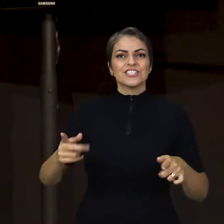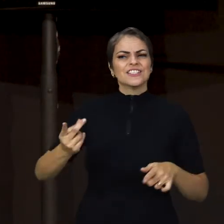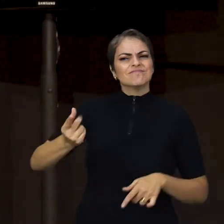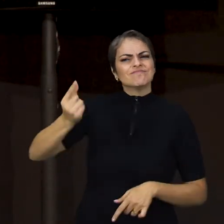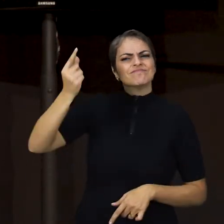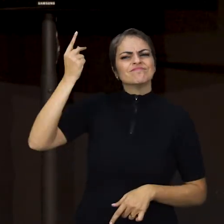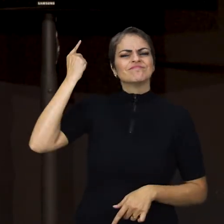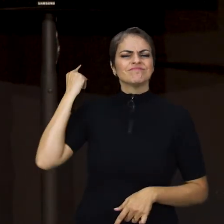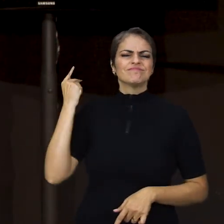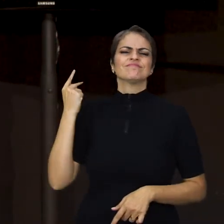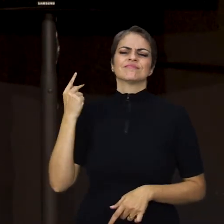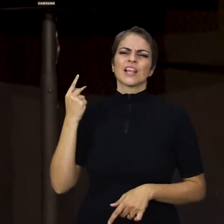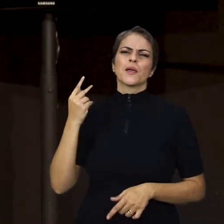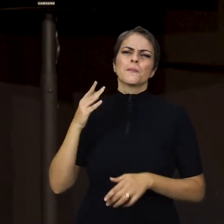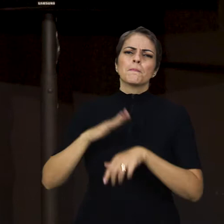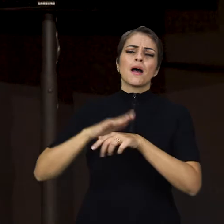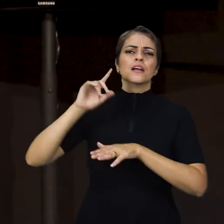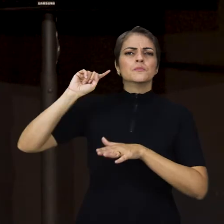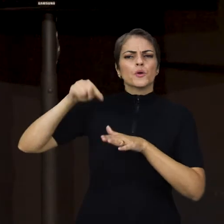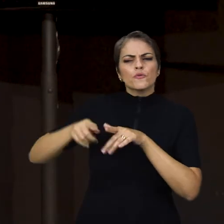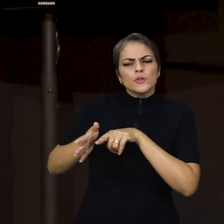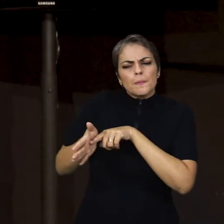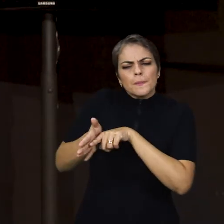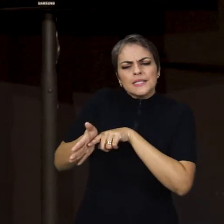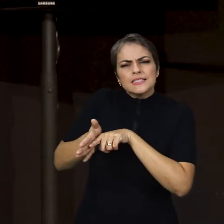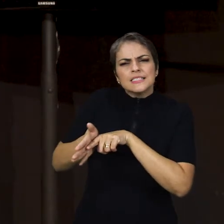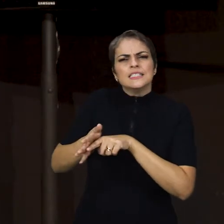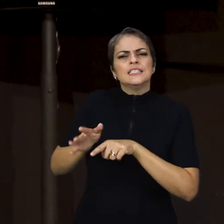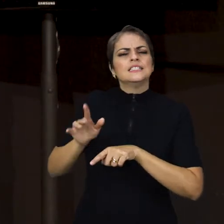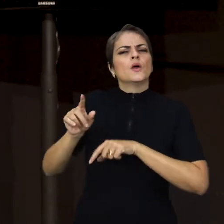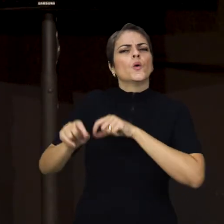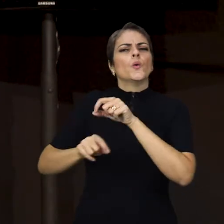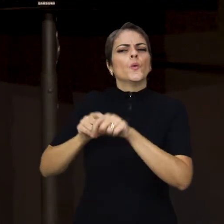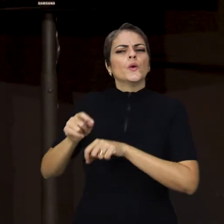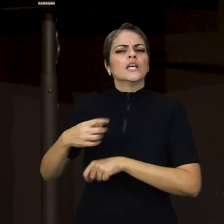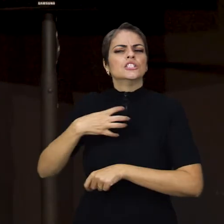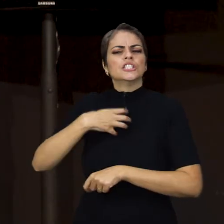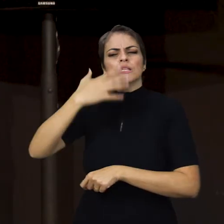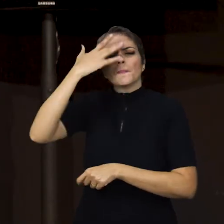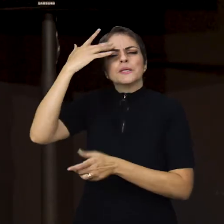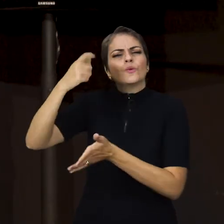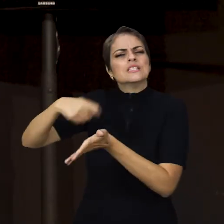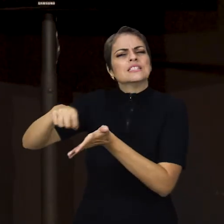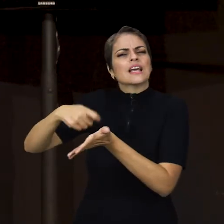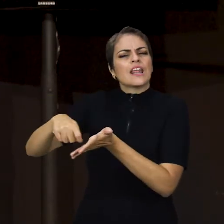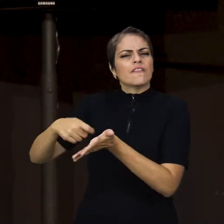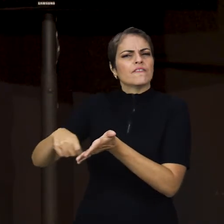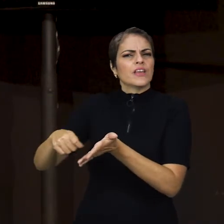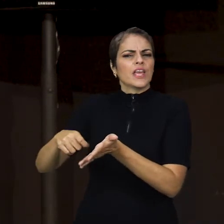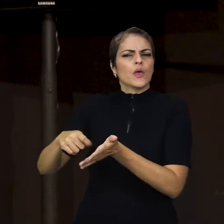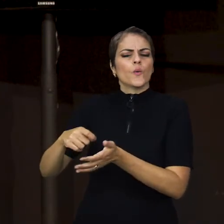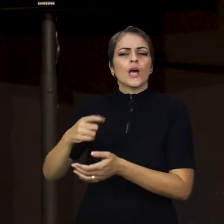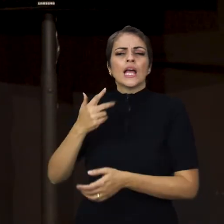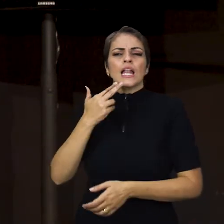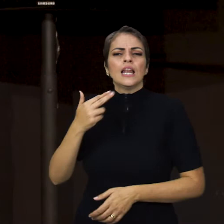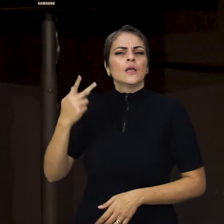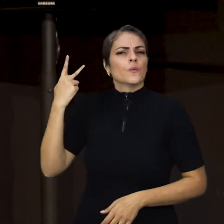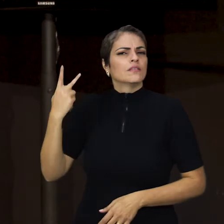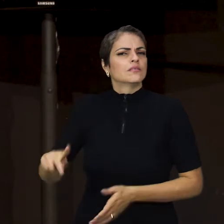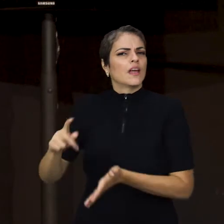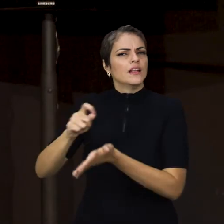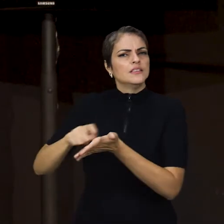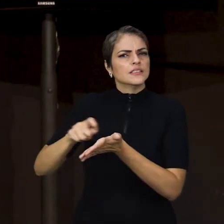mais dedicado a uma compreensão do sentido original daquele texto no idioma em que ele